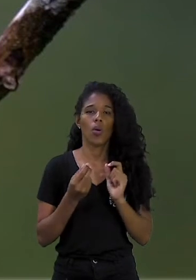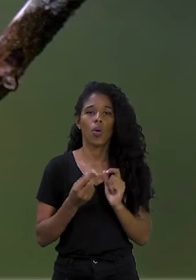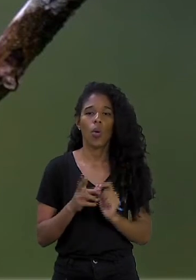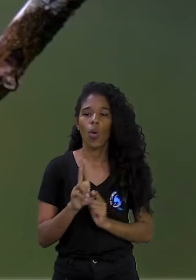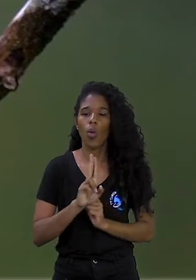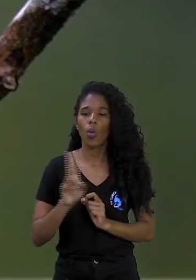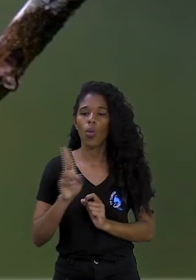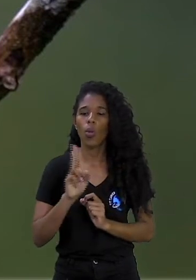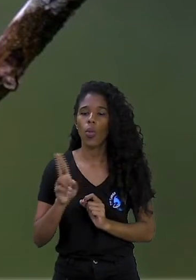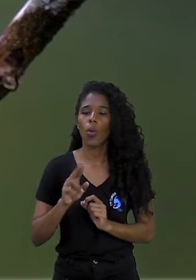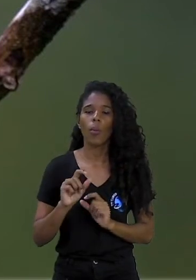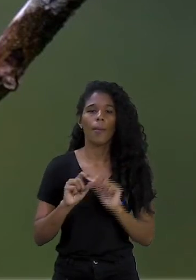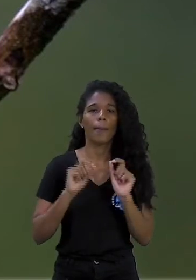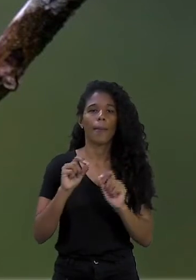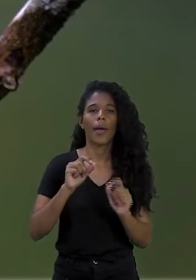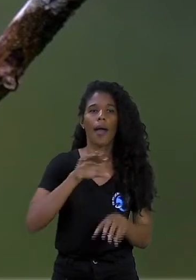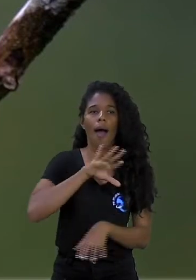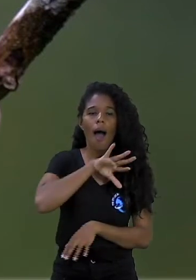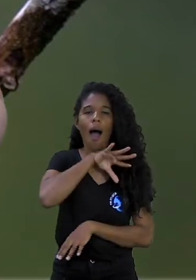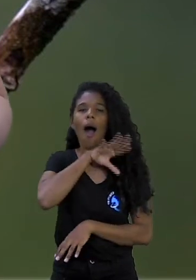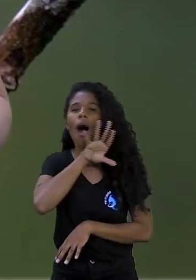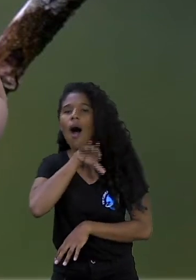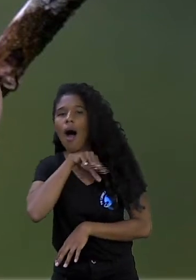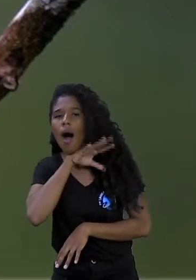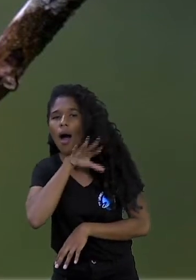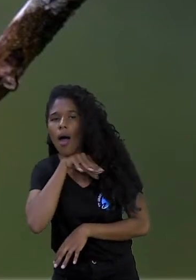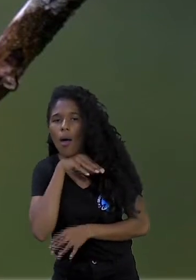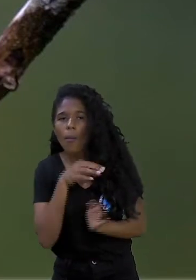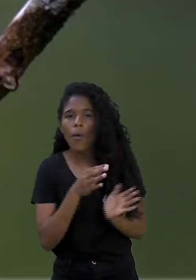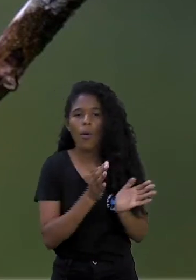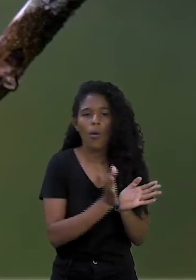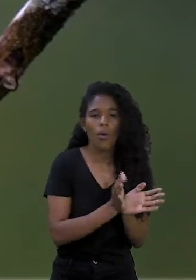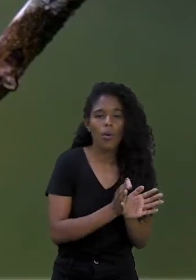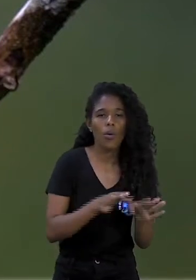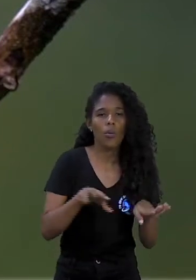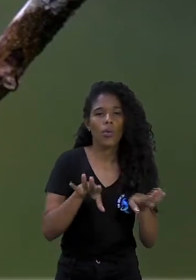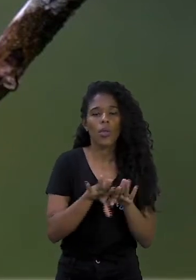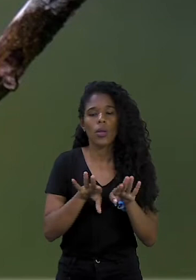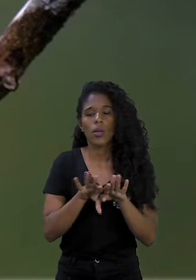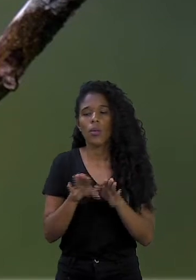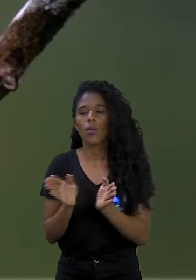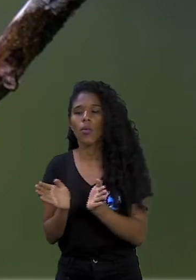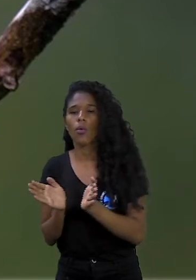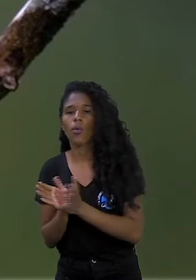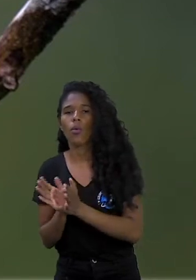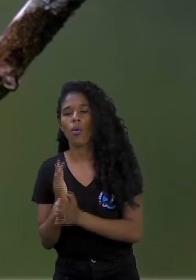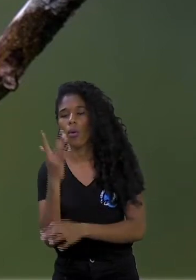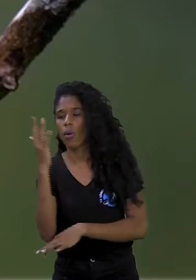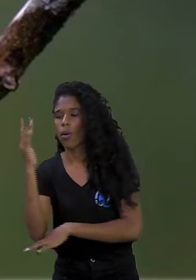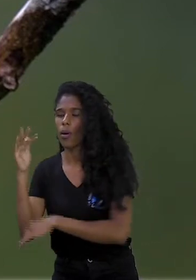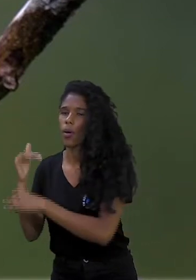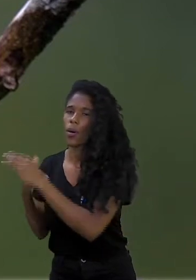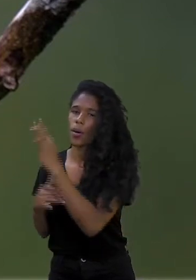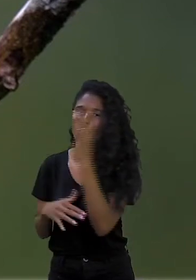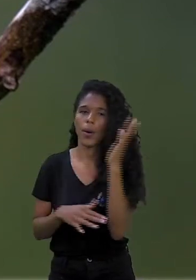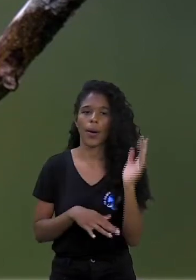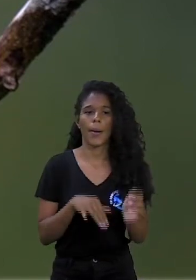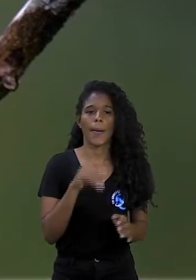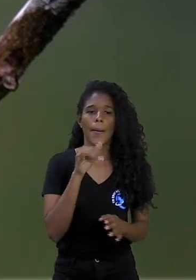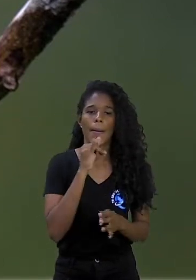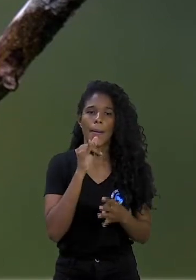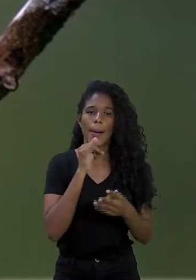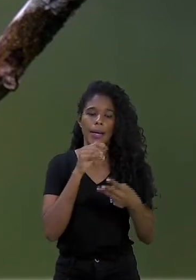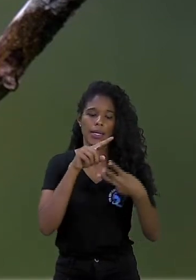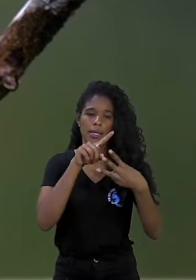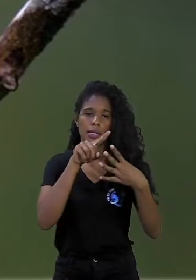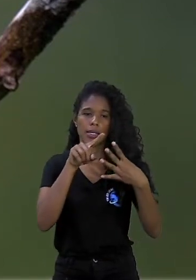sempre terá o hífen. Como, por exemplo, erva doce, couve-flor, bem-te-vi, pimenta do